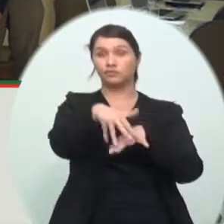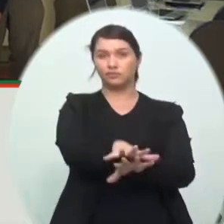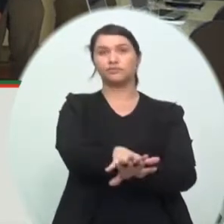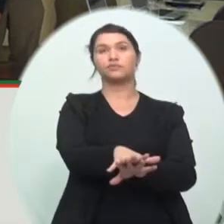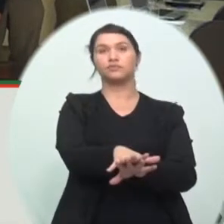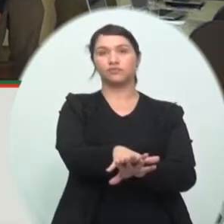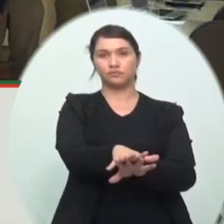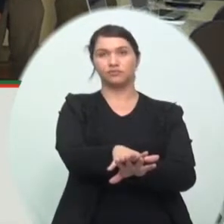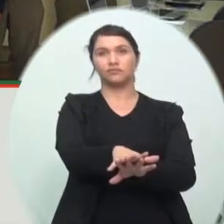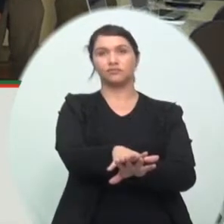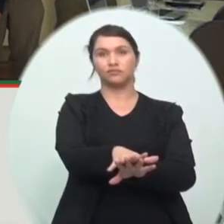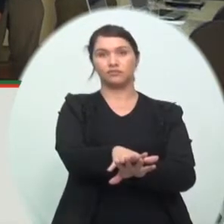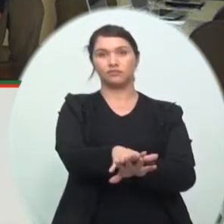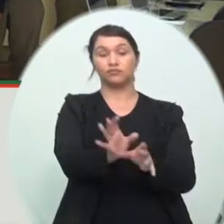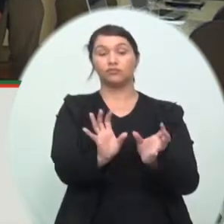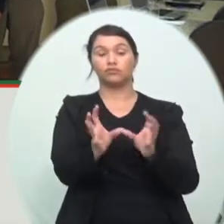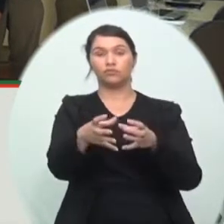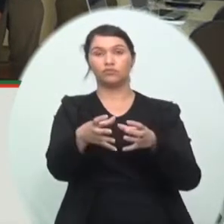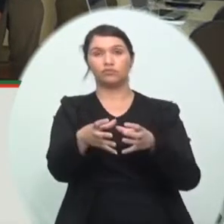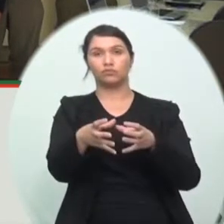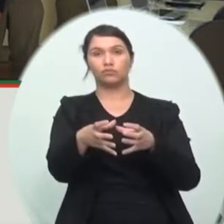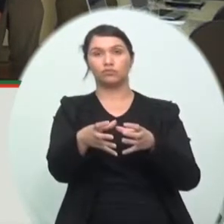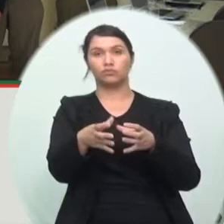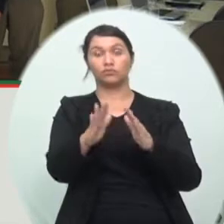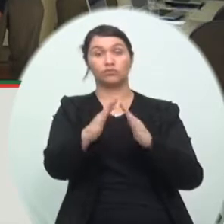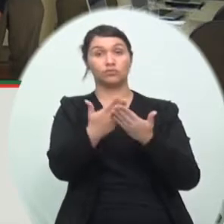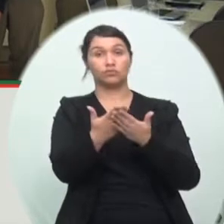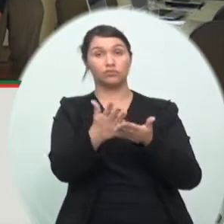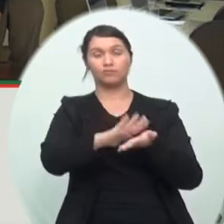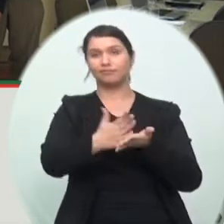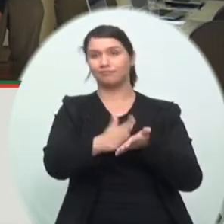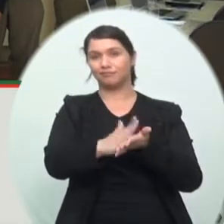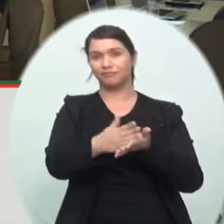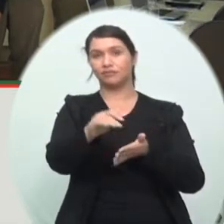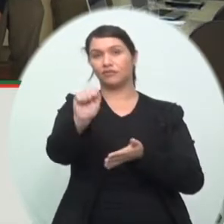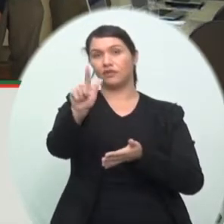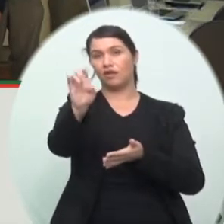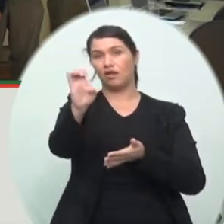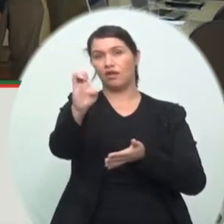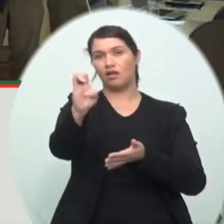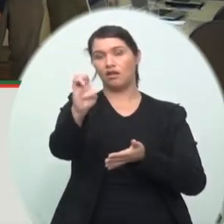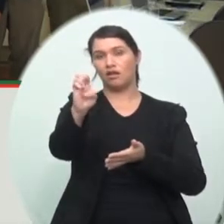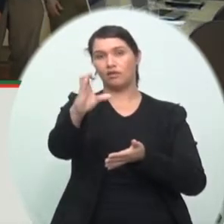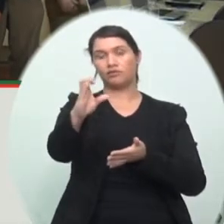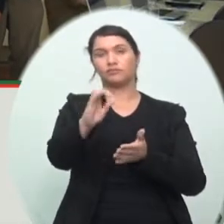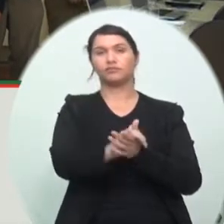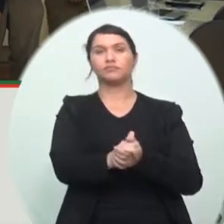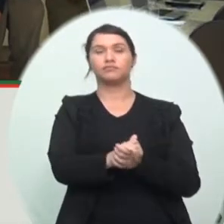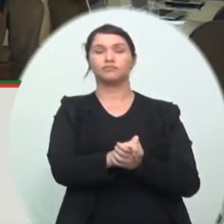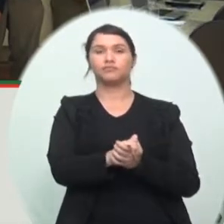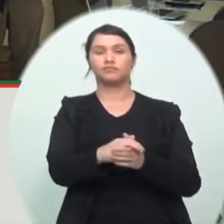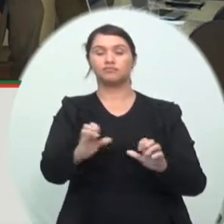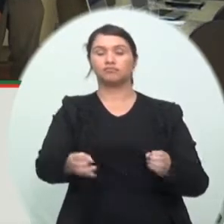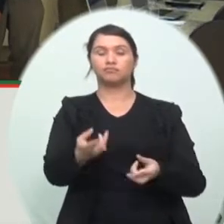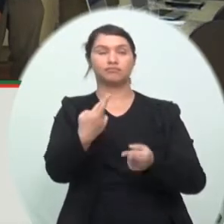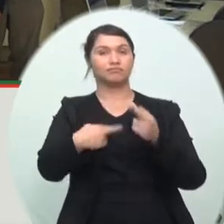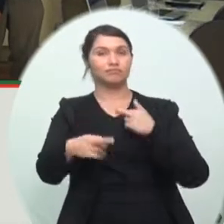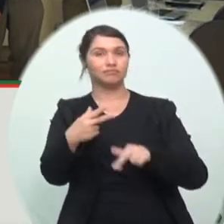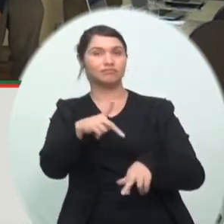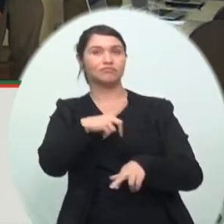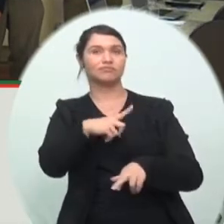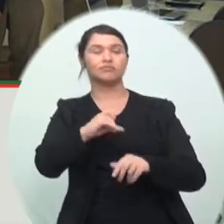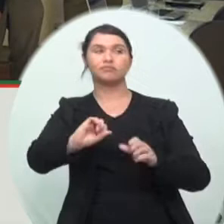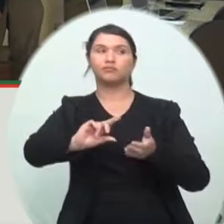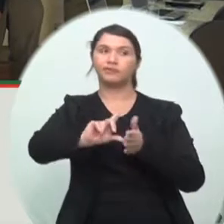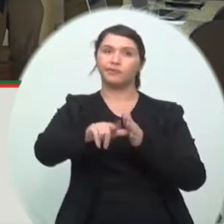Independente das Escolas de Samba, da LEC, né? Isso nós fomos construindo relacionamentos. Mais tarde,